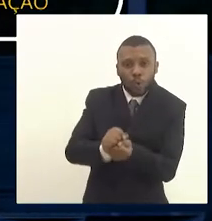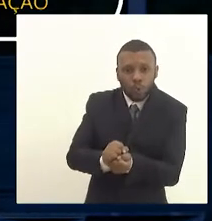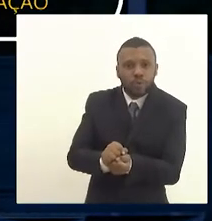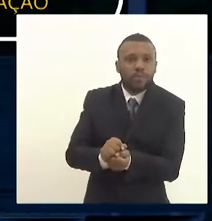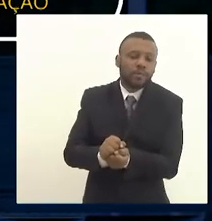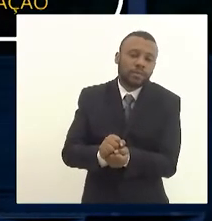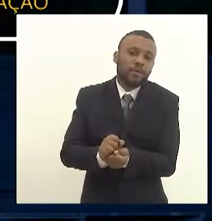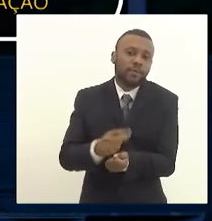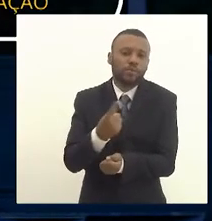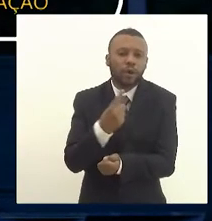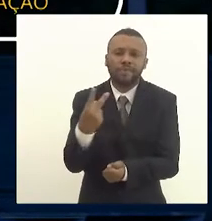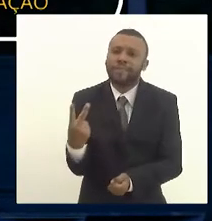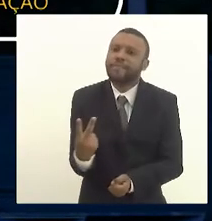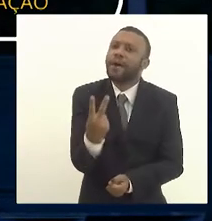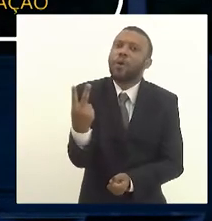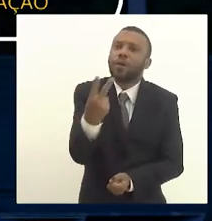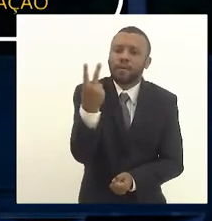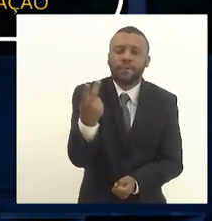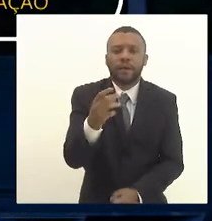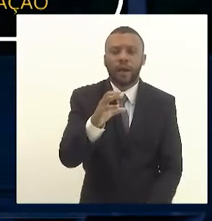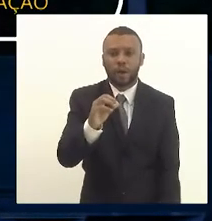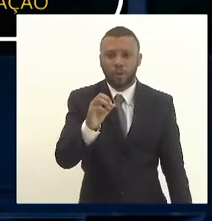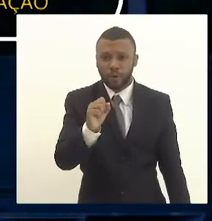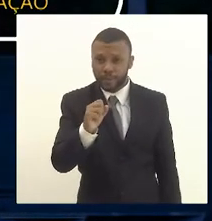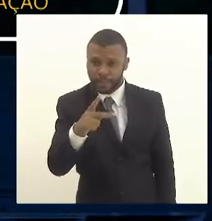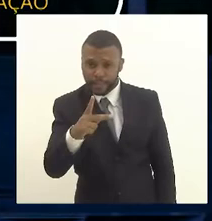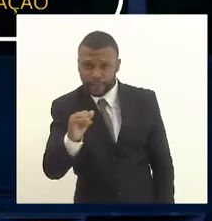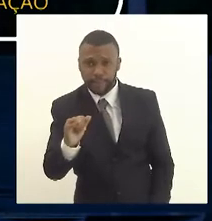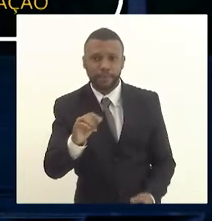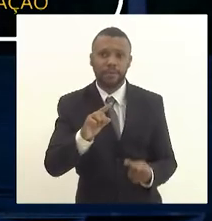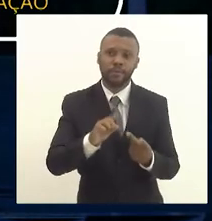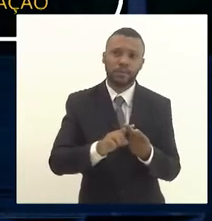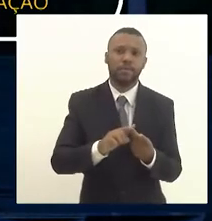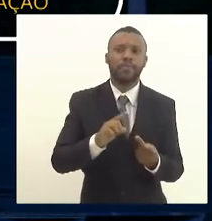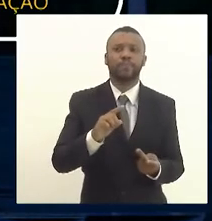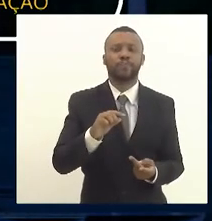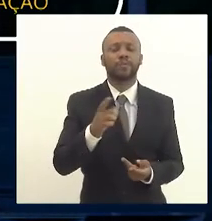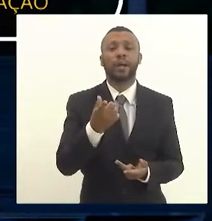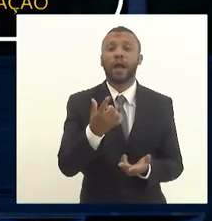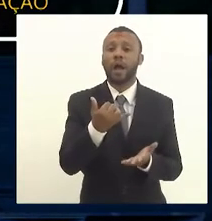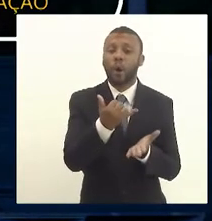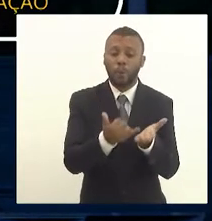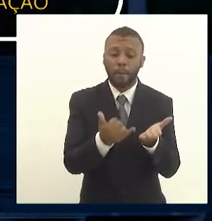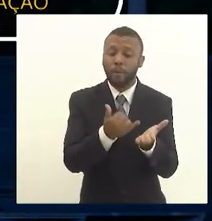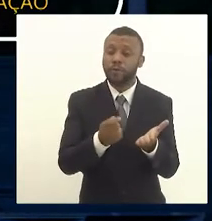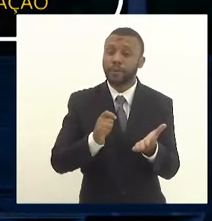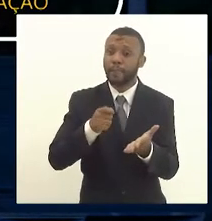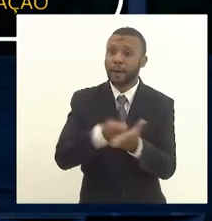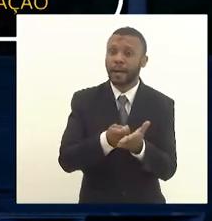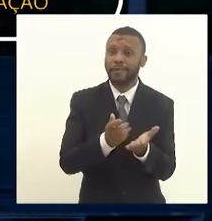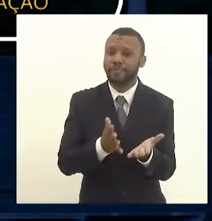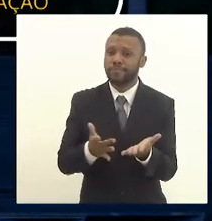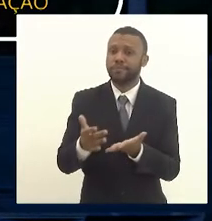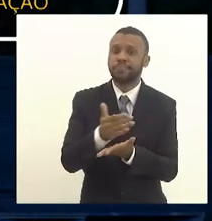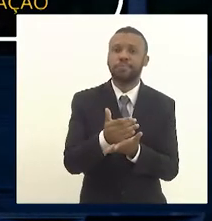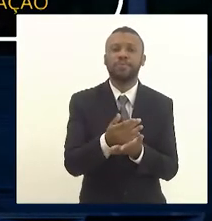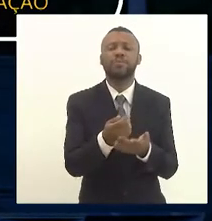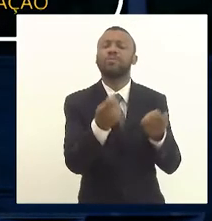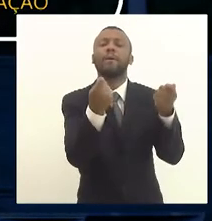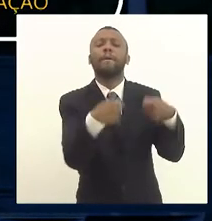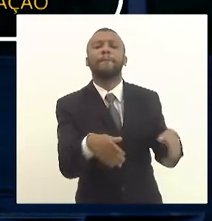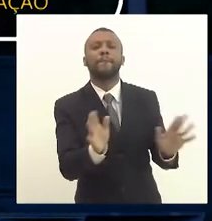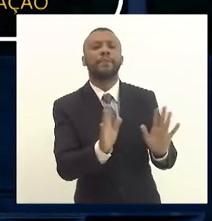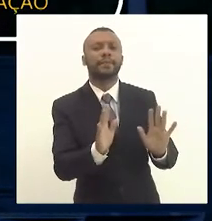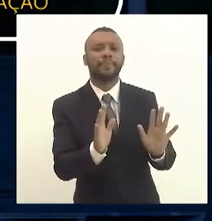tanto valorizamos hoje, que é a COSIP, a CIP, né? O tributo para pagar, para dar project finance, isso não vai ser mais necessário.